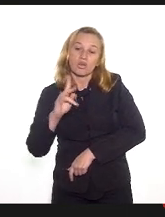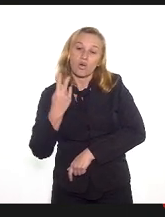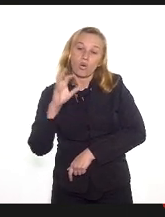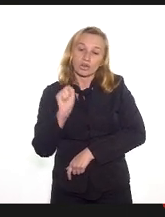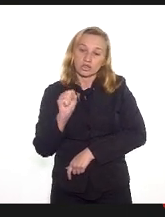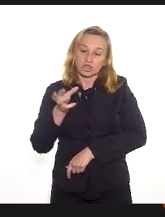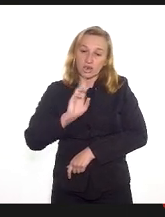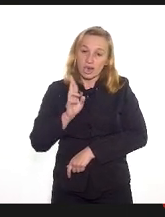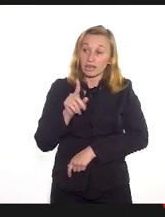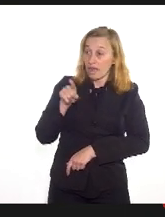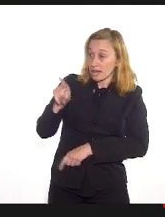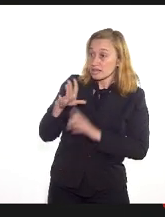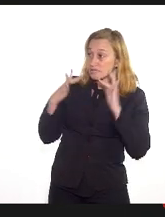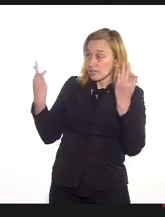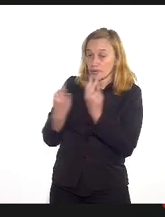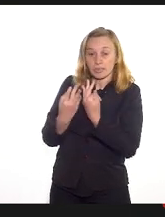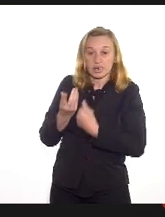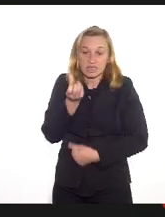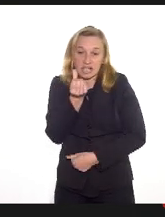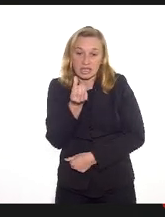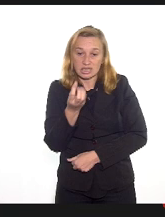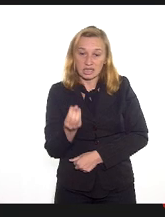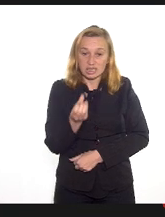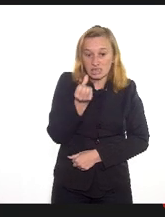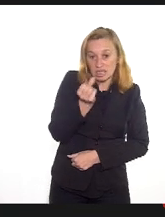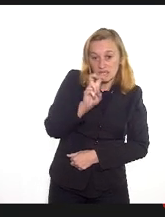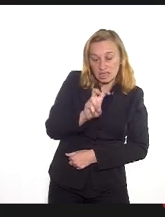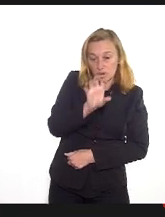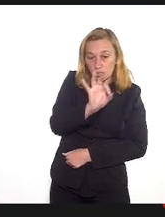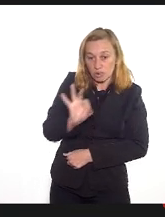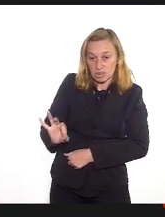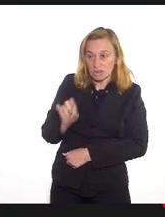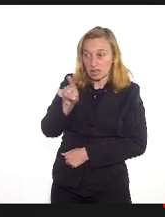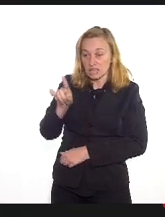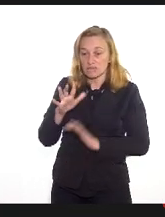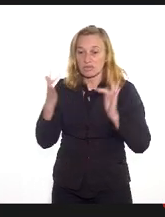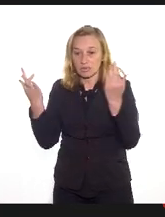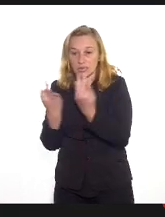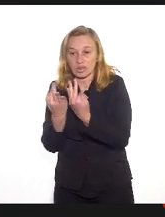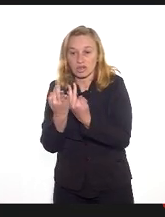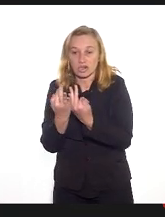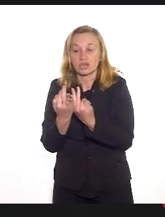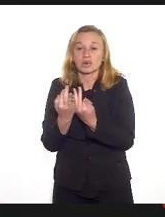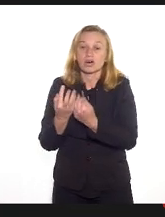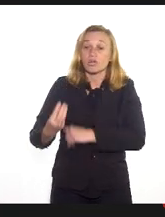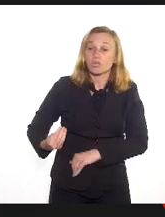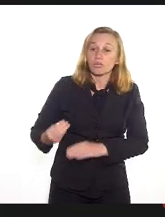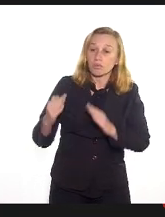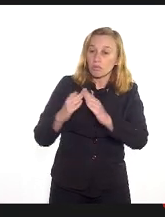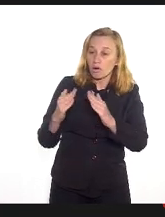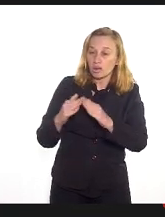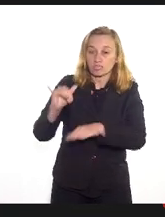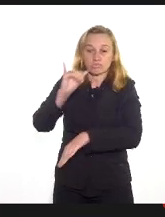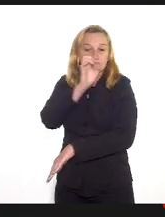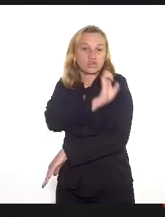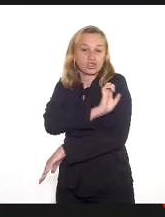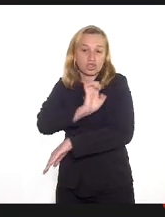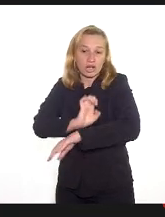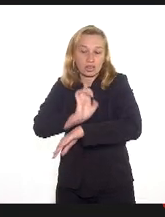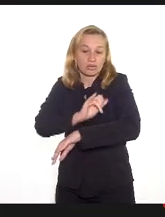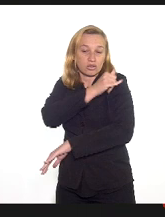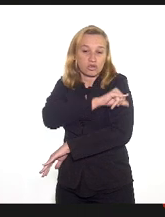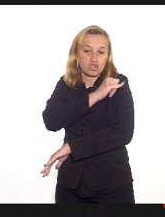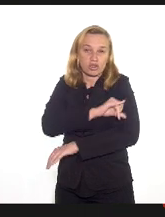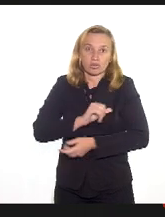Essas famílias, cerca de 60% a 65% dessas famílias, residem no estado do Rio de Janeiro. Eu não